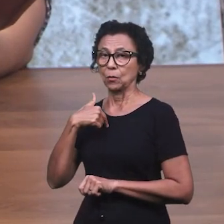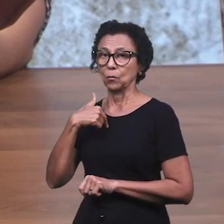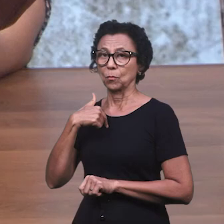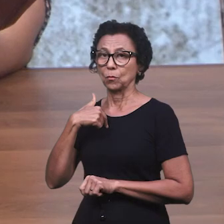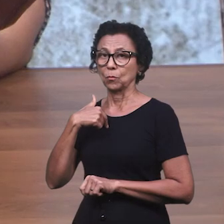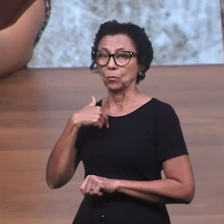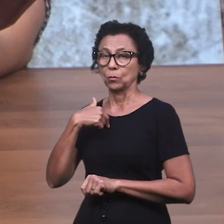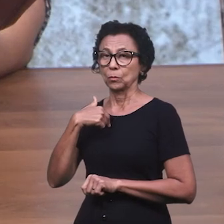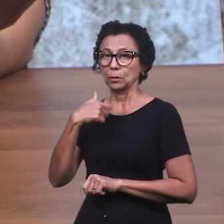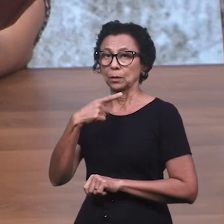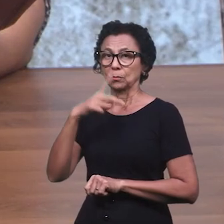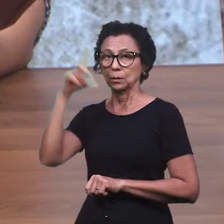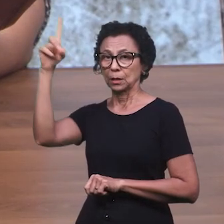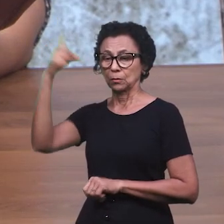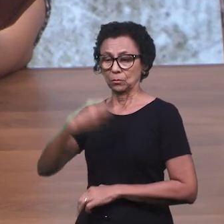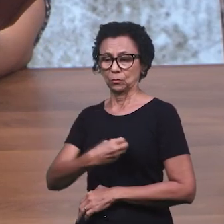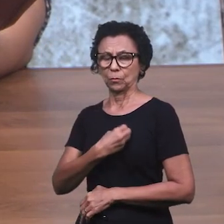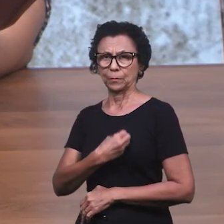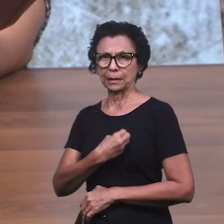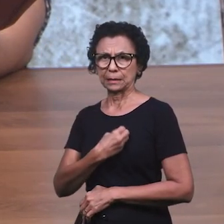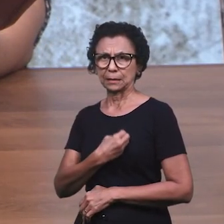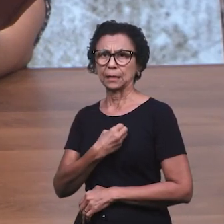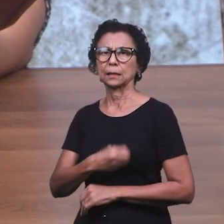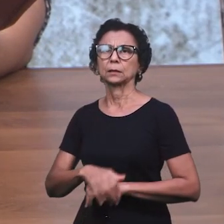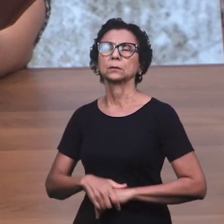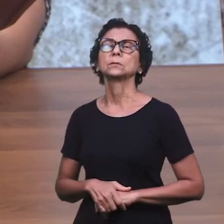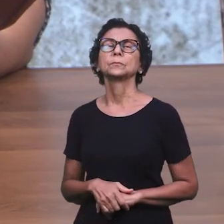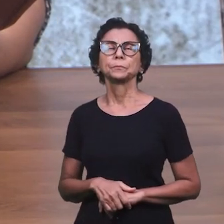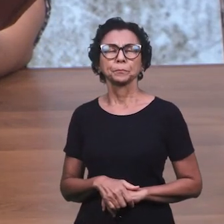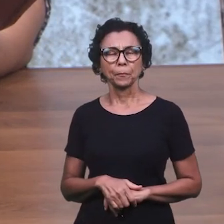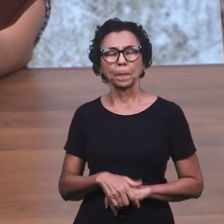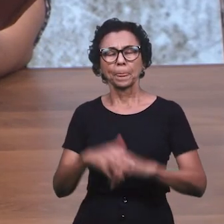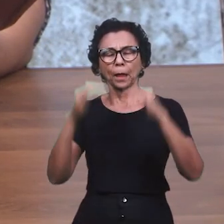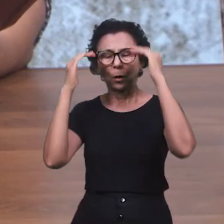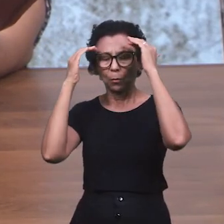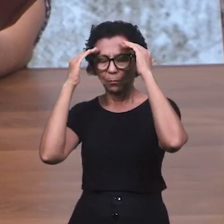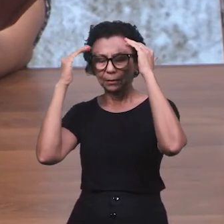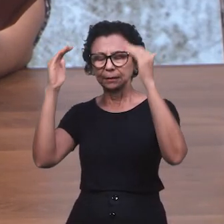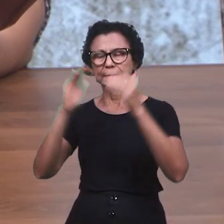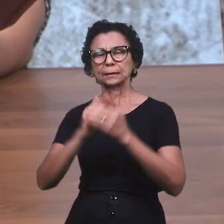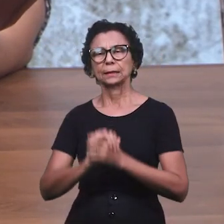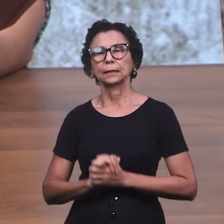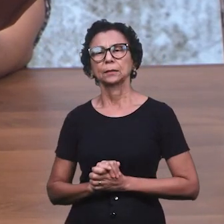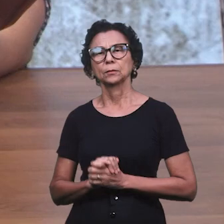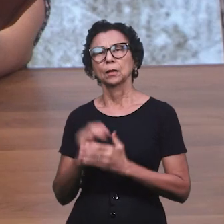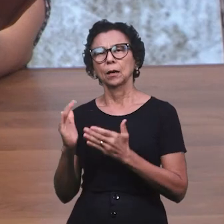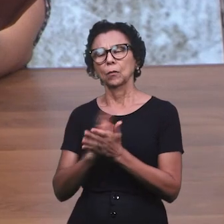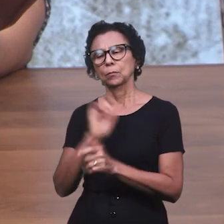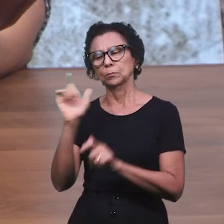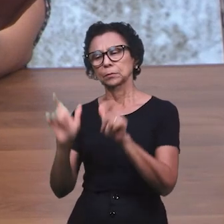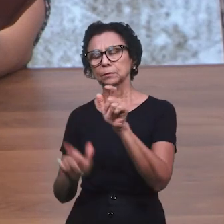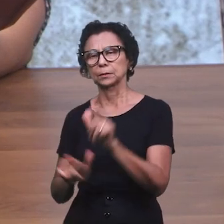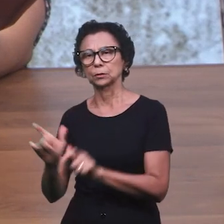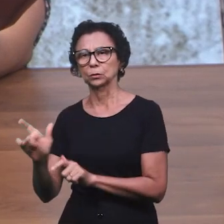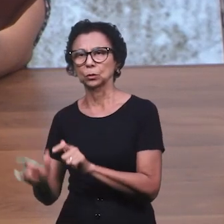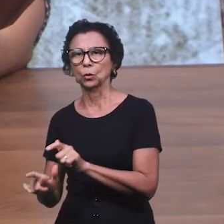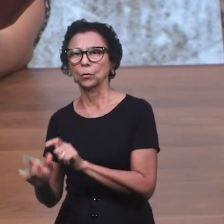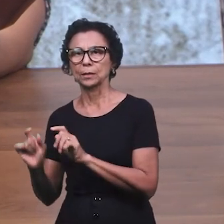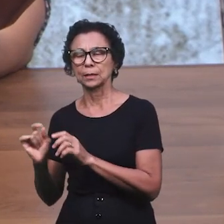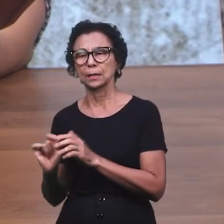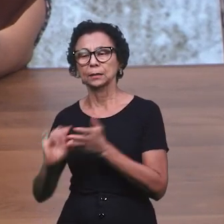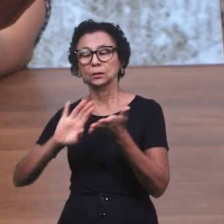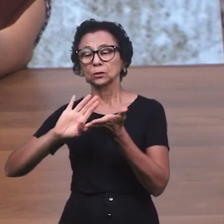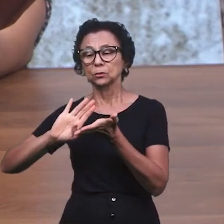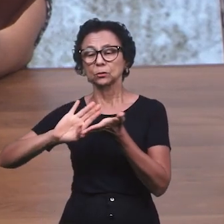filhos de Israel fizeram assim, e os lançaram fora do arraial. Como o Senhor falara a Moisés,